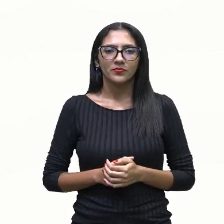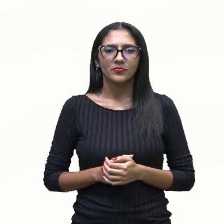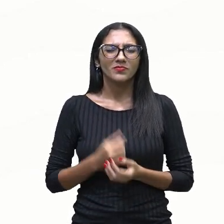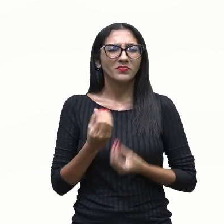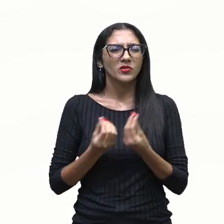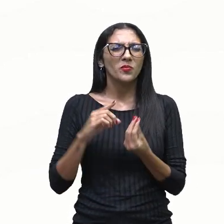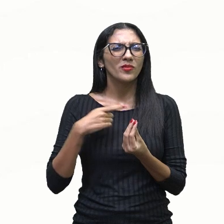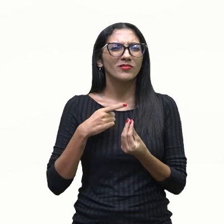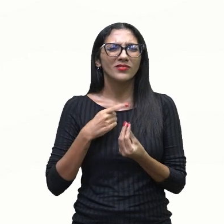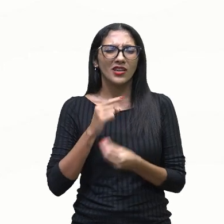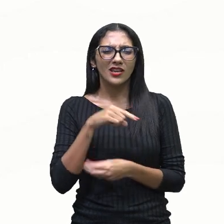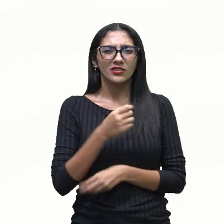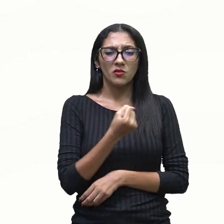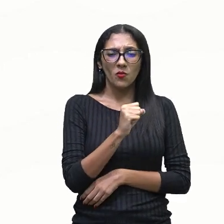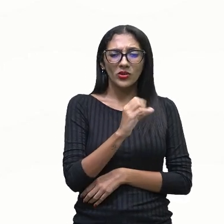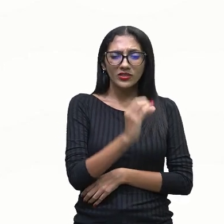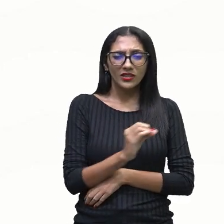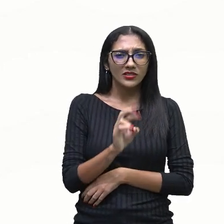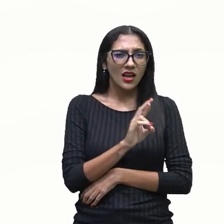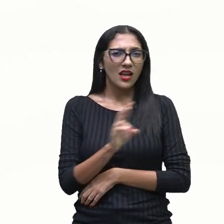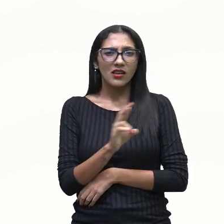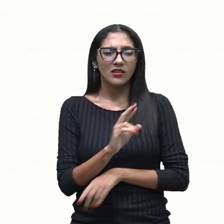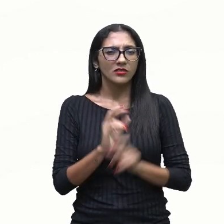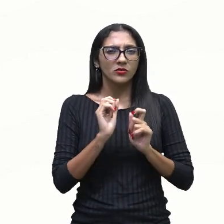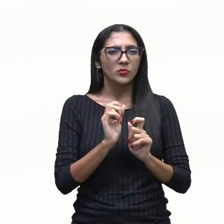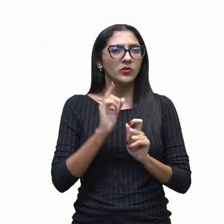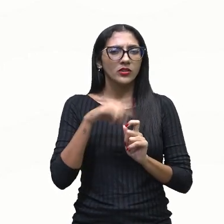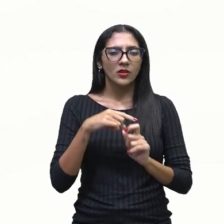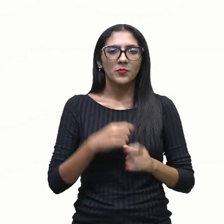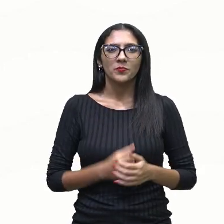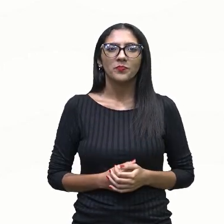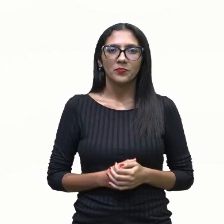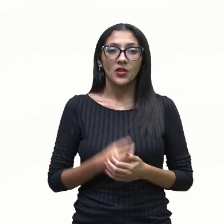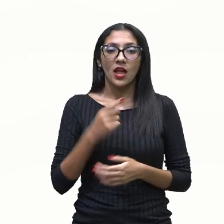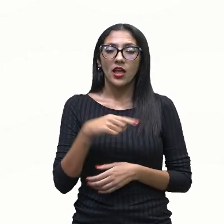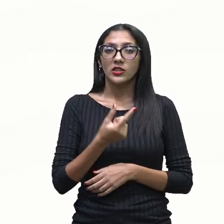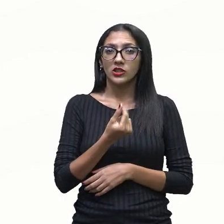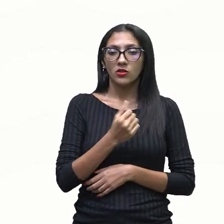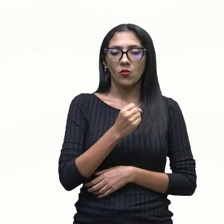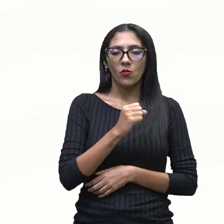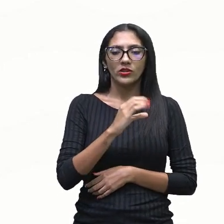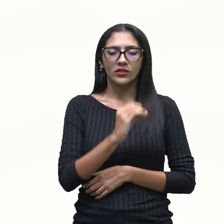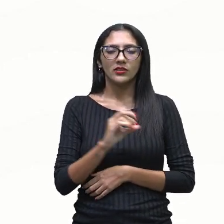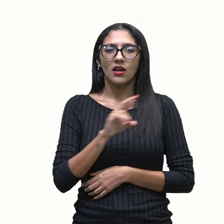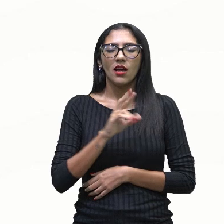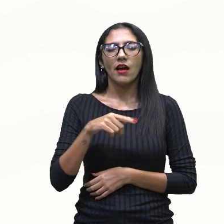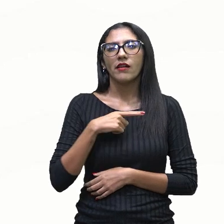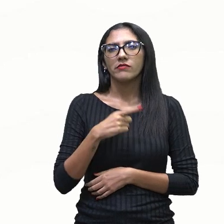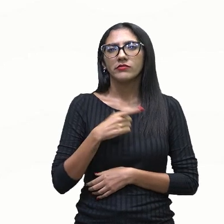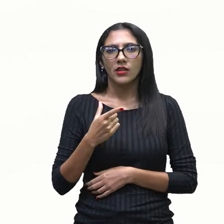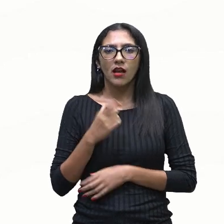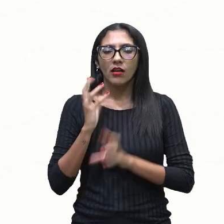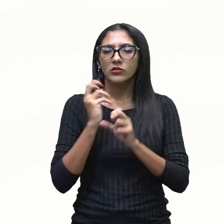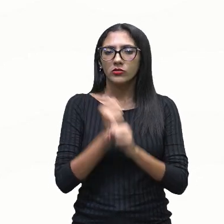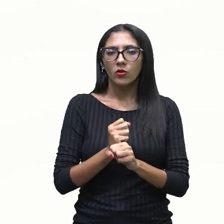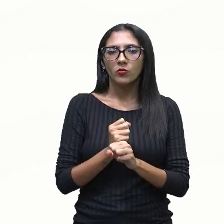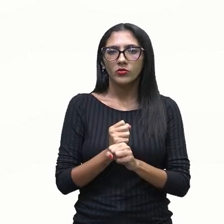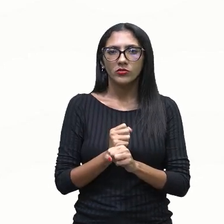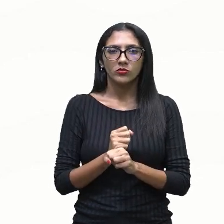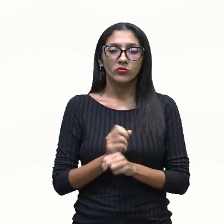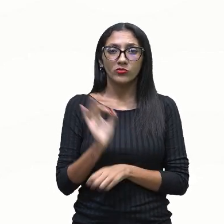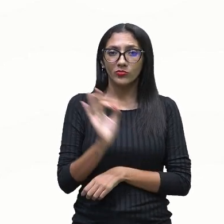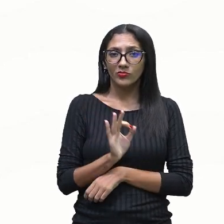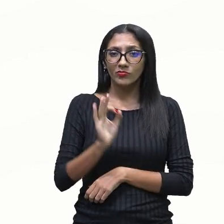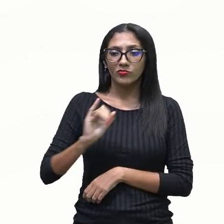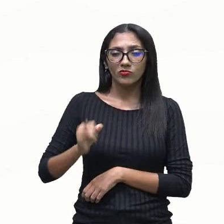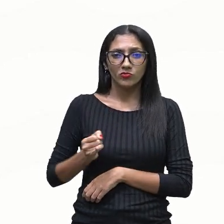esse R$80? Esses R$80 são justamente o valor dos 10% dos juros em